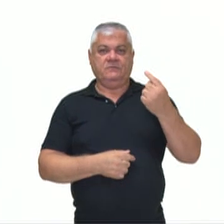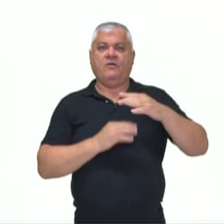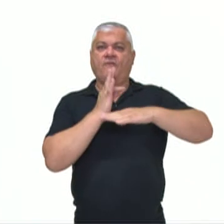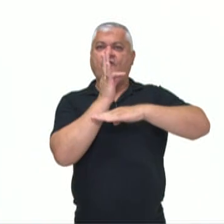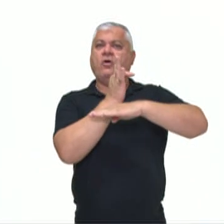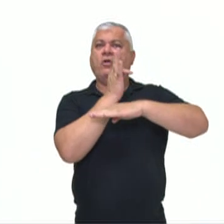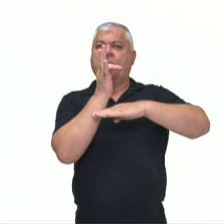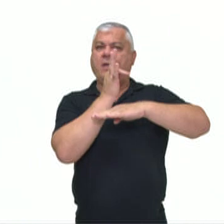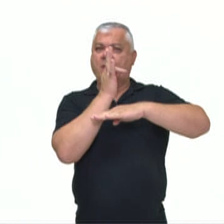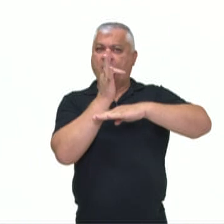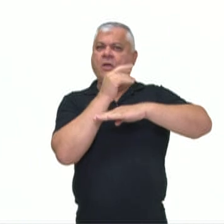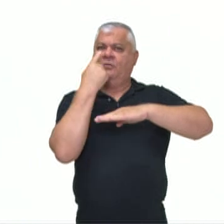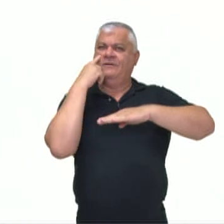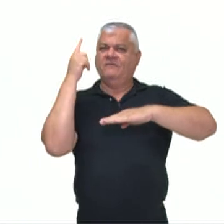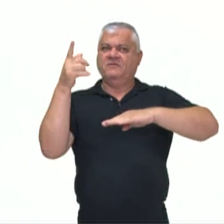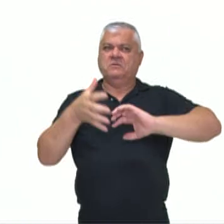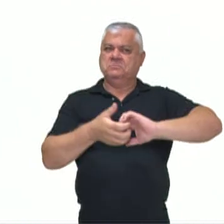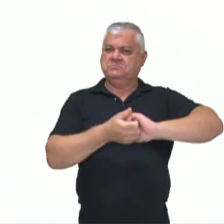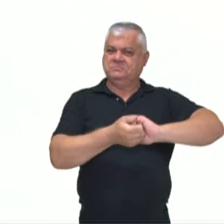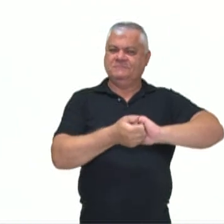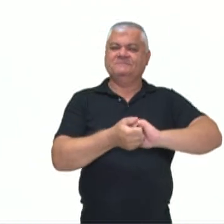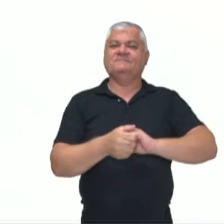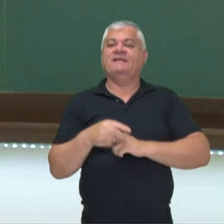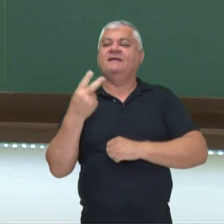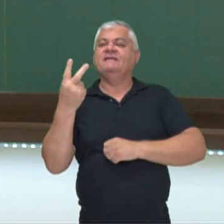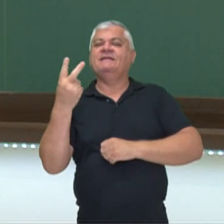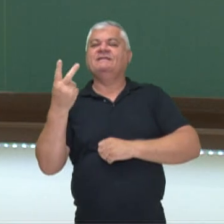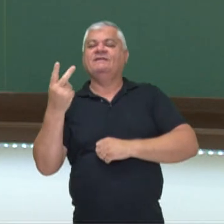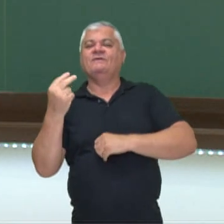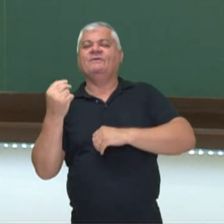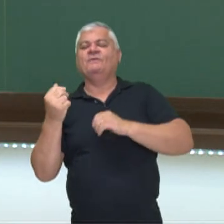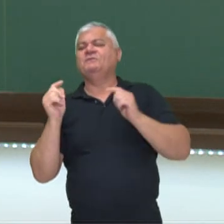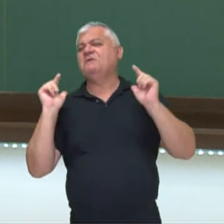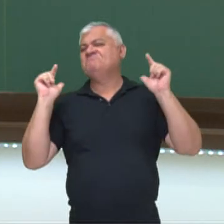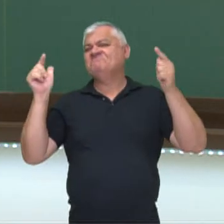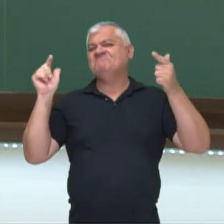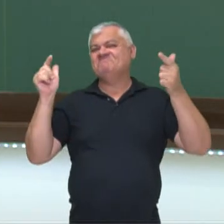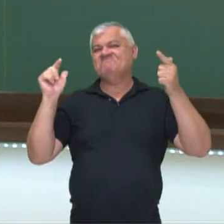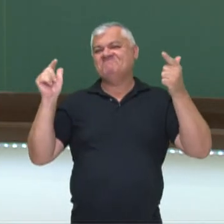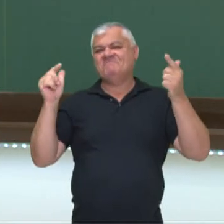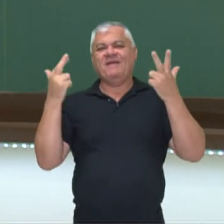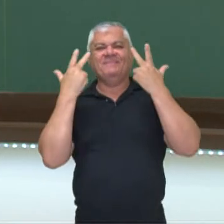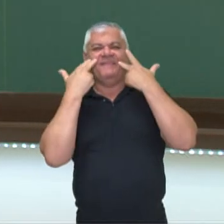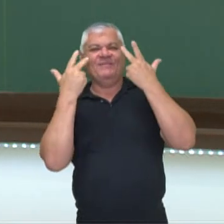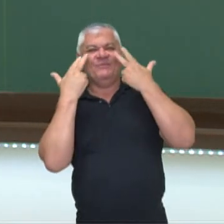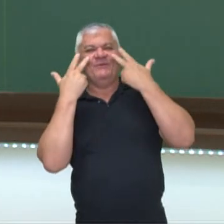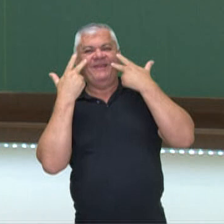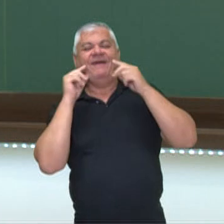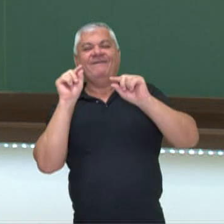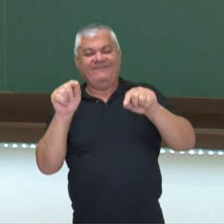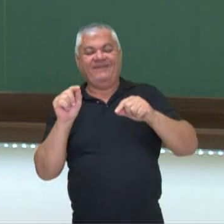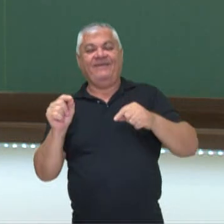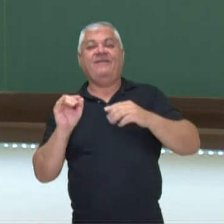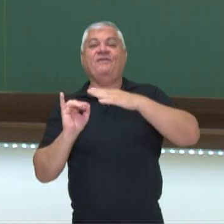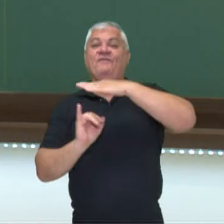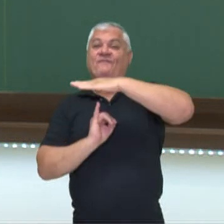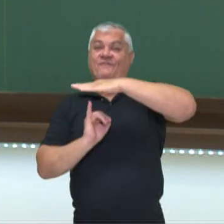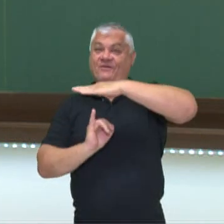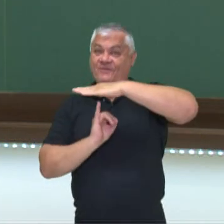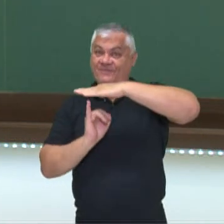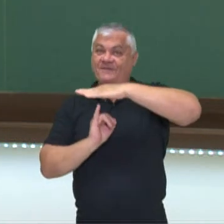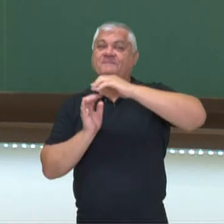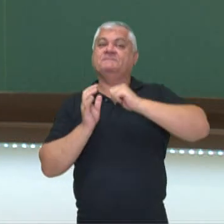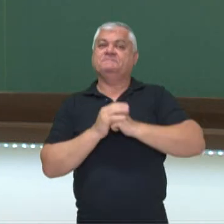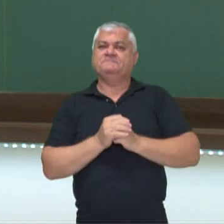mais formal, acredito. A segunda, um pouco mais descontraído, então, de certa forma,